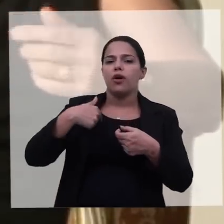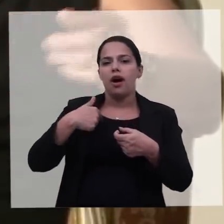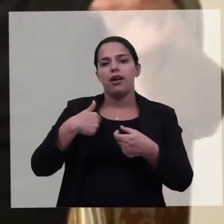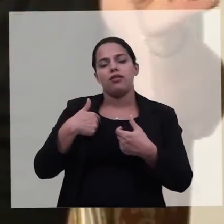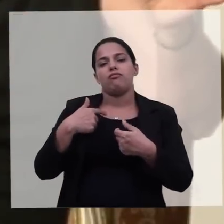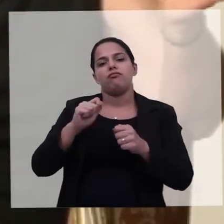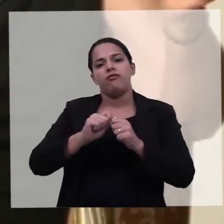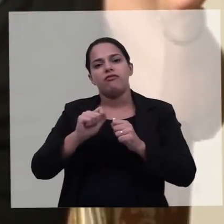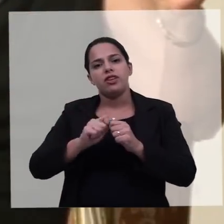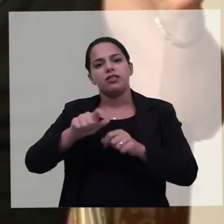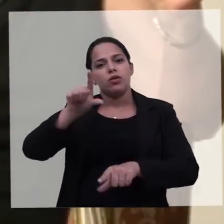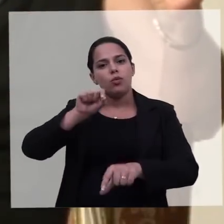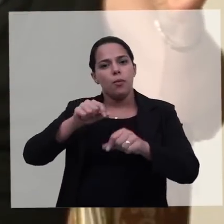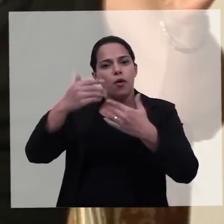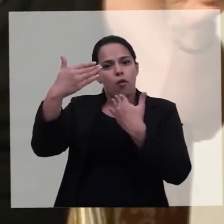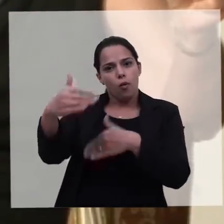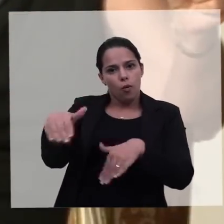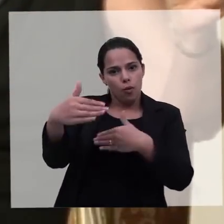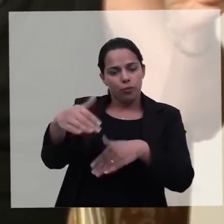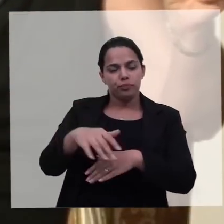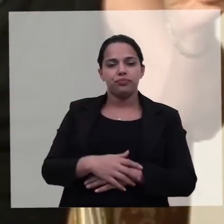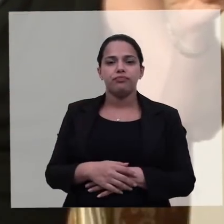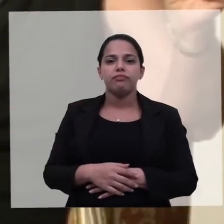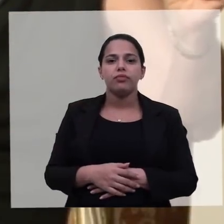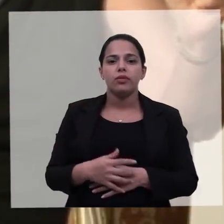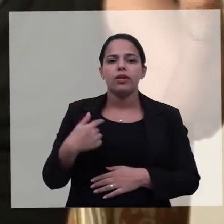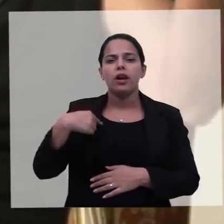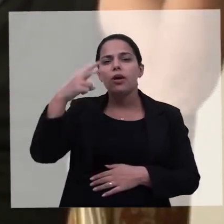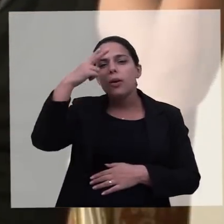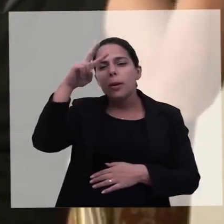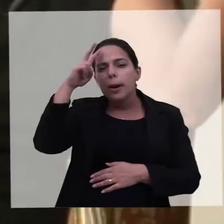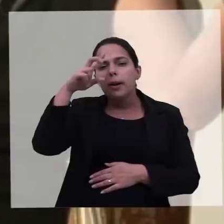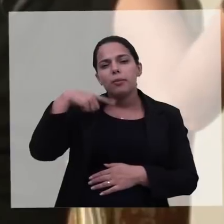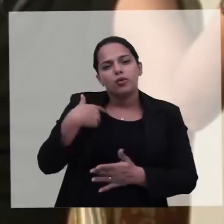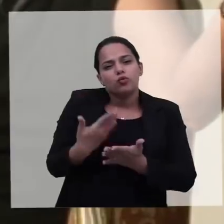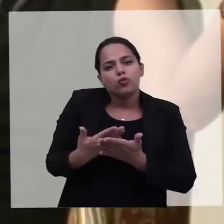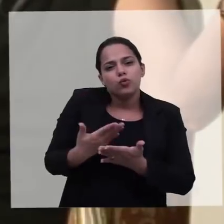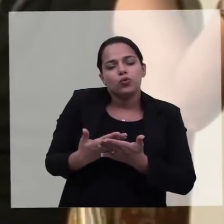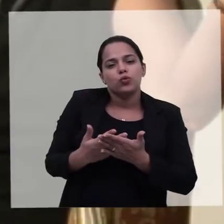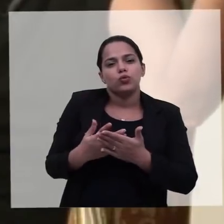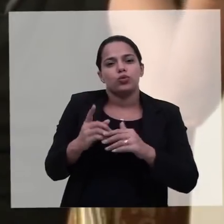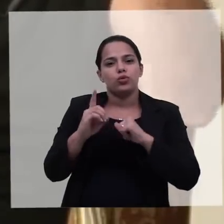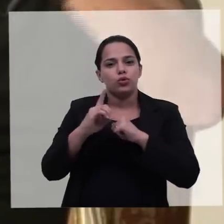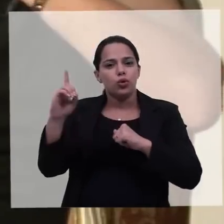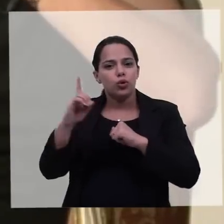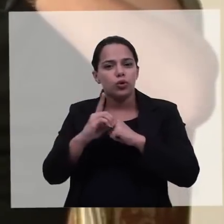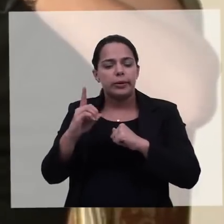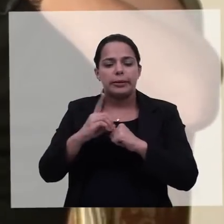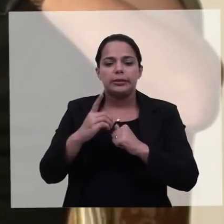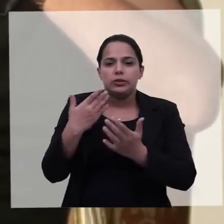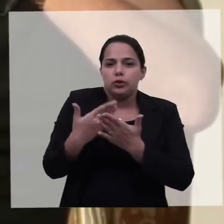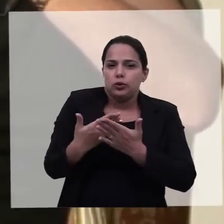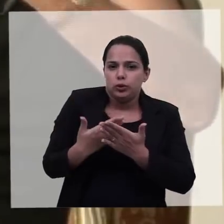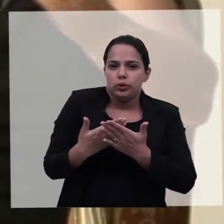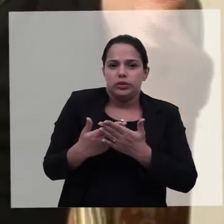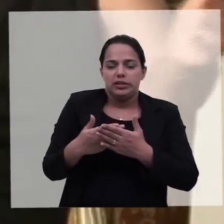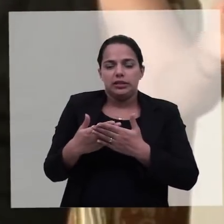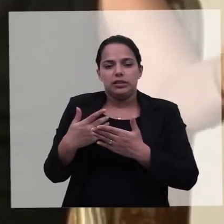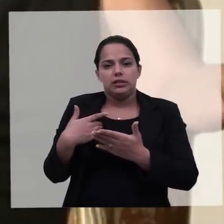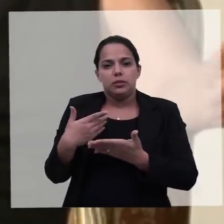fiz concurso. Mas tem um fato interessante que eu acho, quando eu estava me preparando para o doutorado, para sair estudando para o